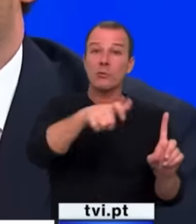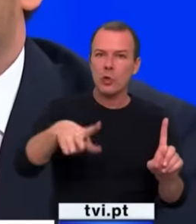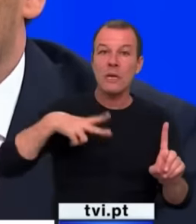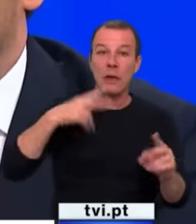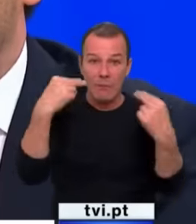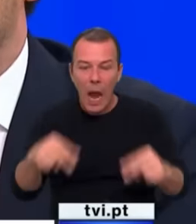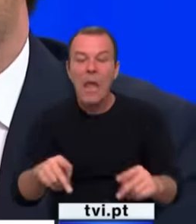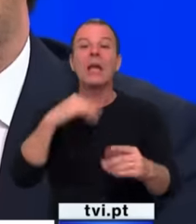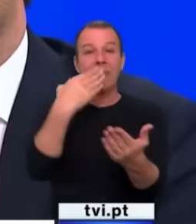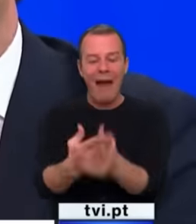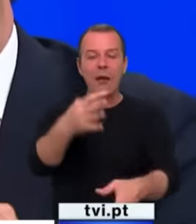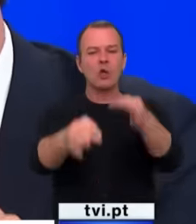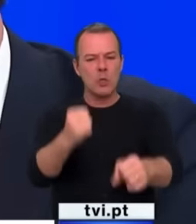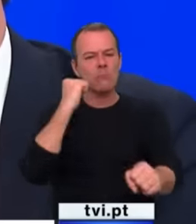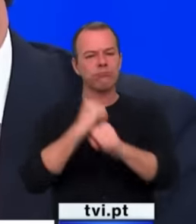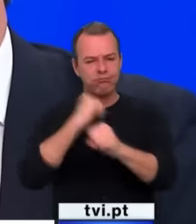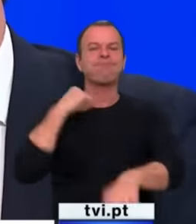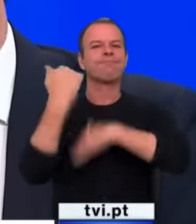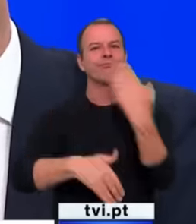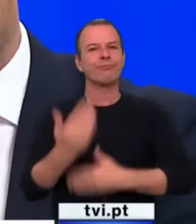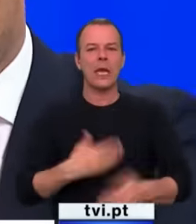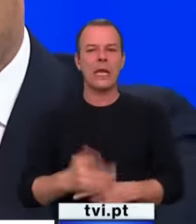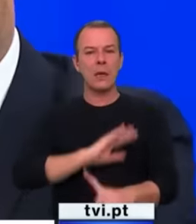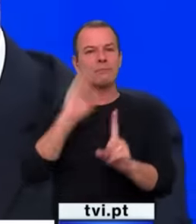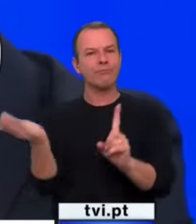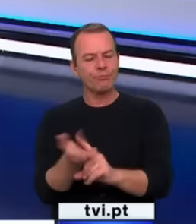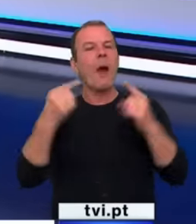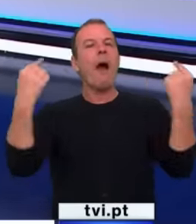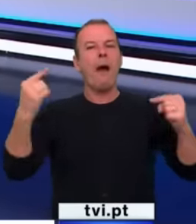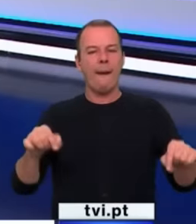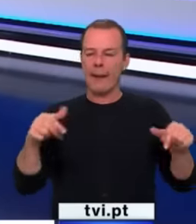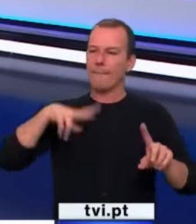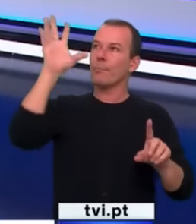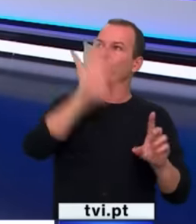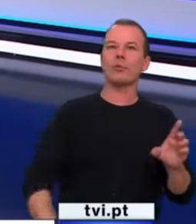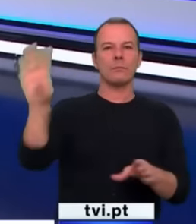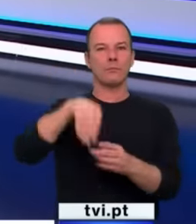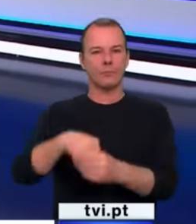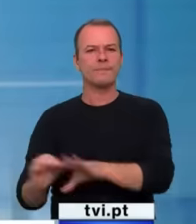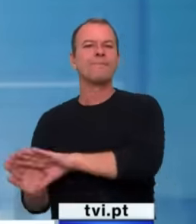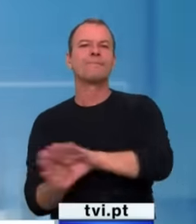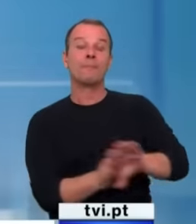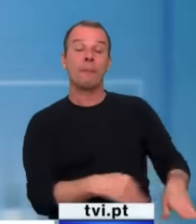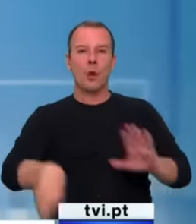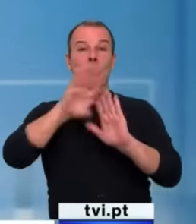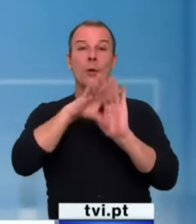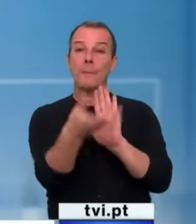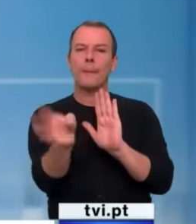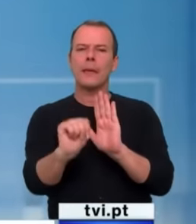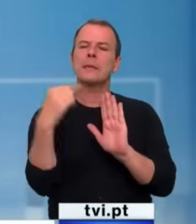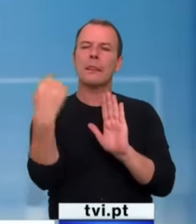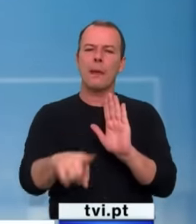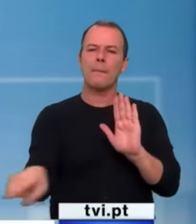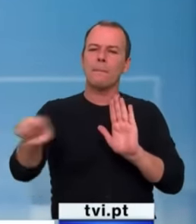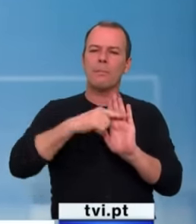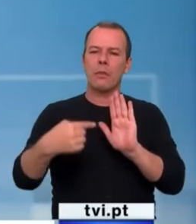justiça atuará a tempo e a horas e que não teremos impunidade em Portugal. Vamos falar de saúde, meus senhores. Consta do programa do Partido Socialista, Pedro Nuno Santos, uma medida